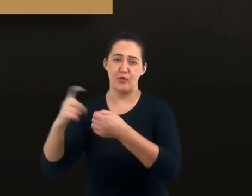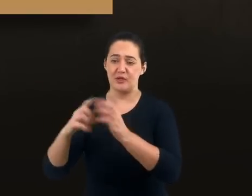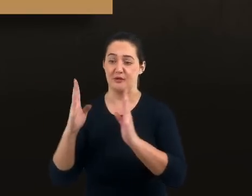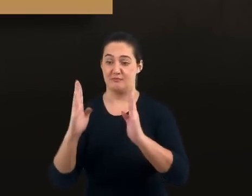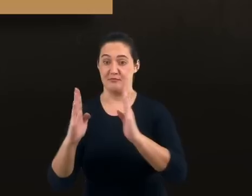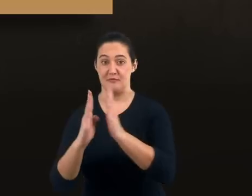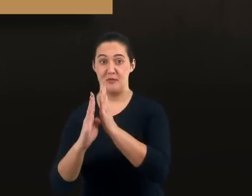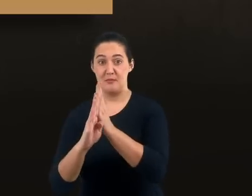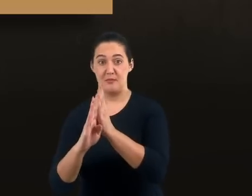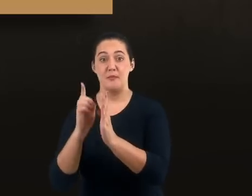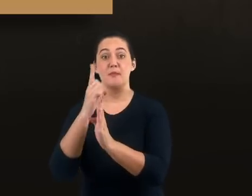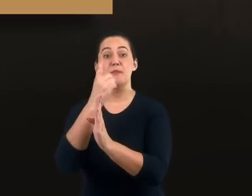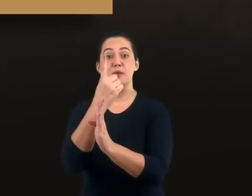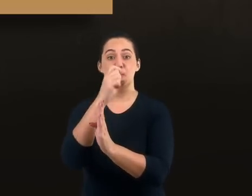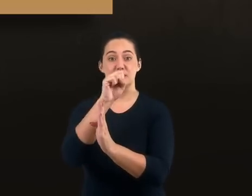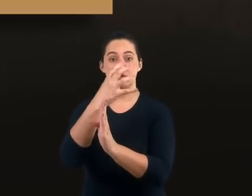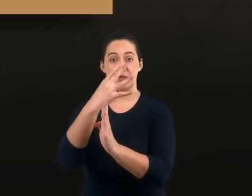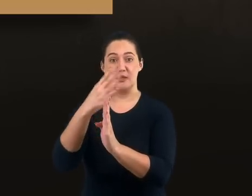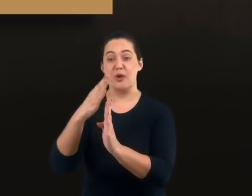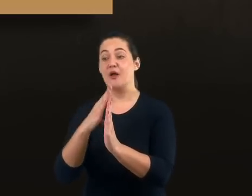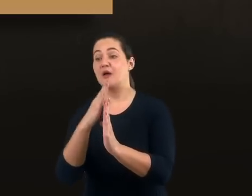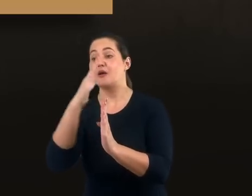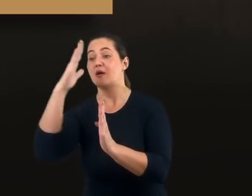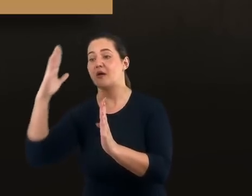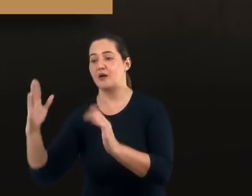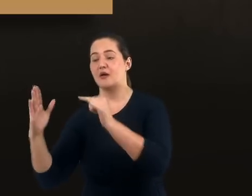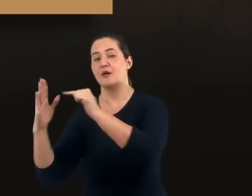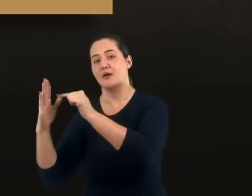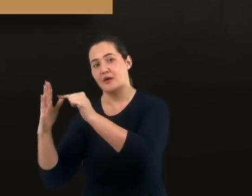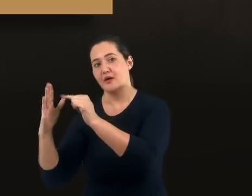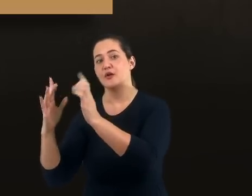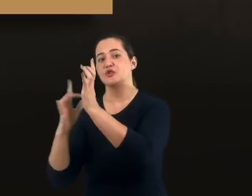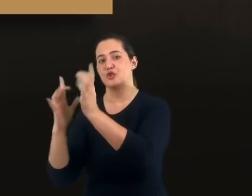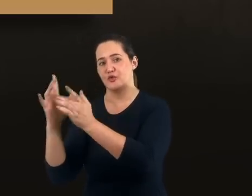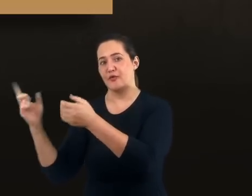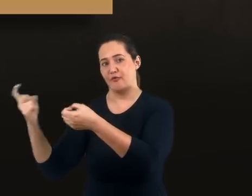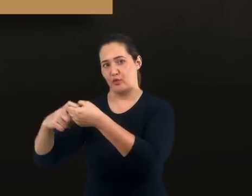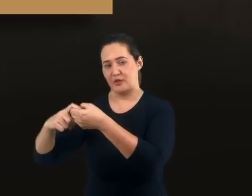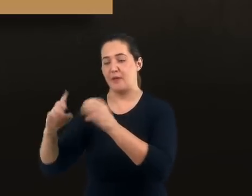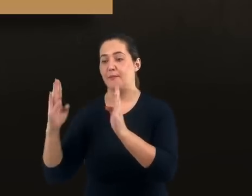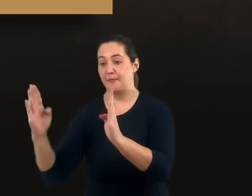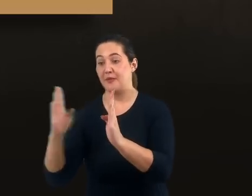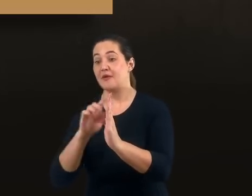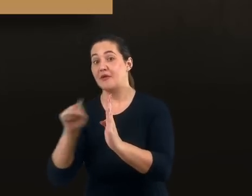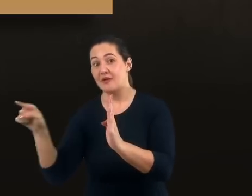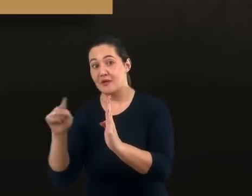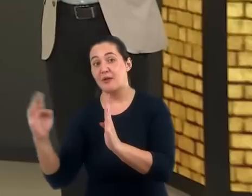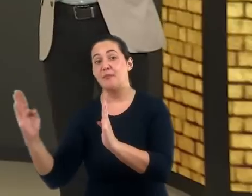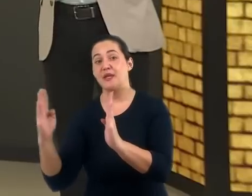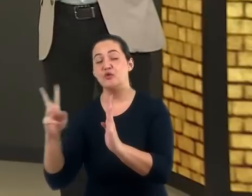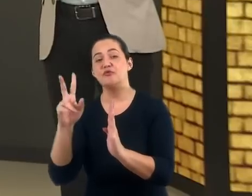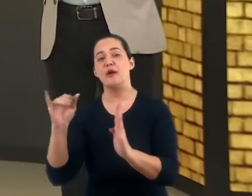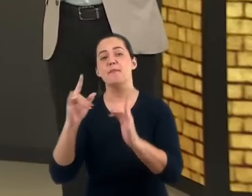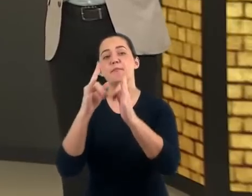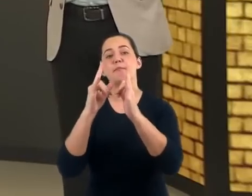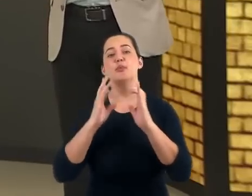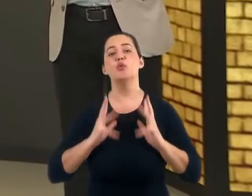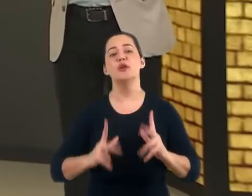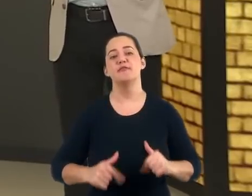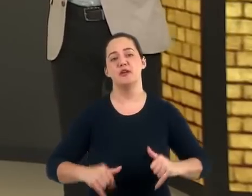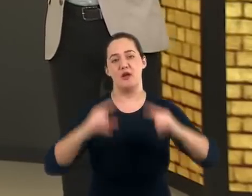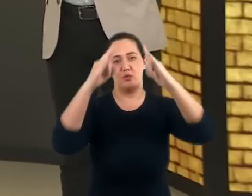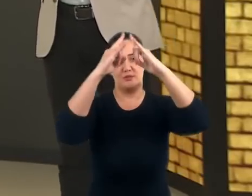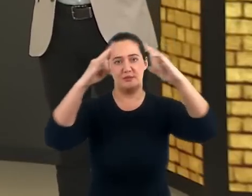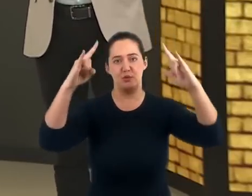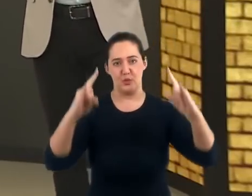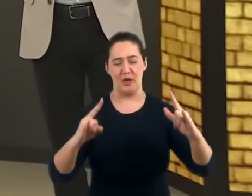voltará e este é o período em que ocorre a purificação do santuário. Qual é o significado